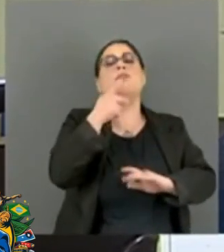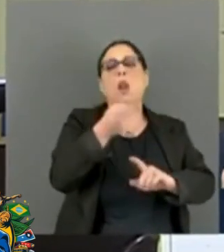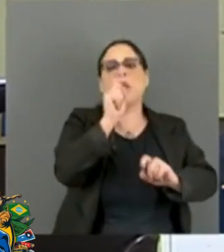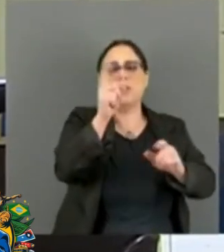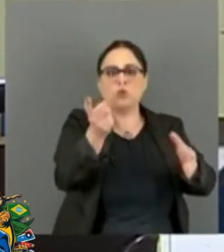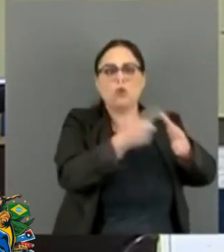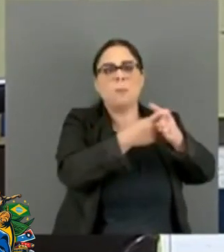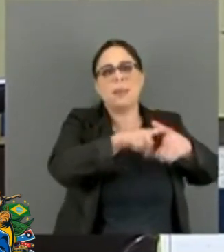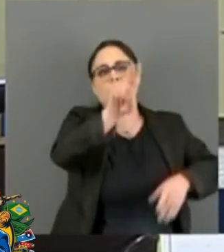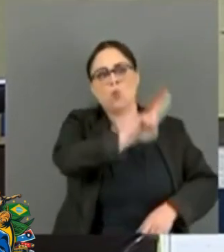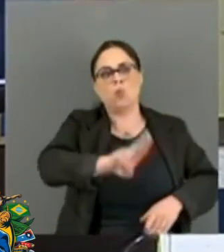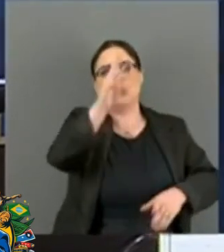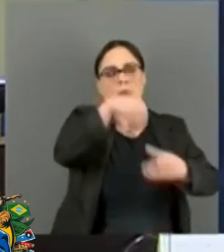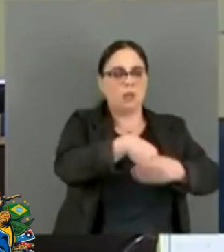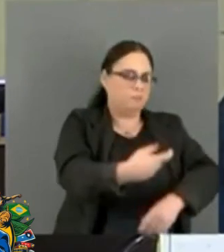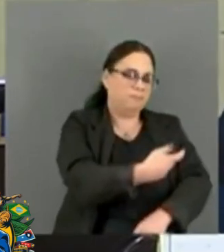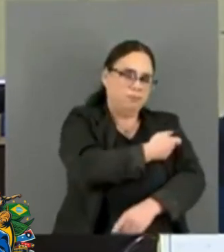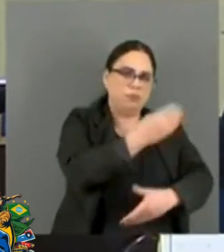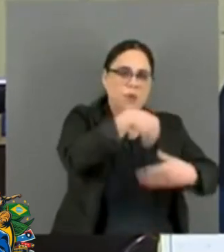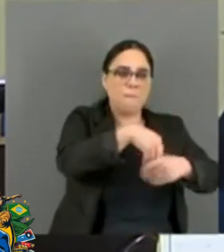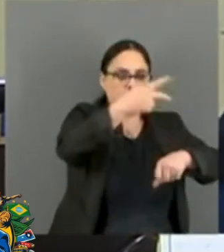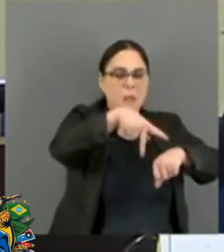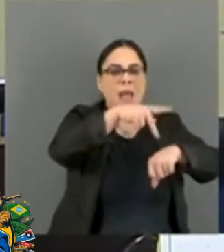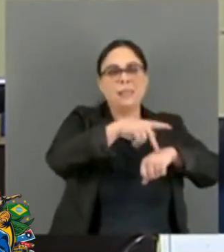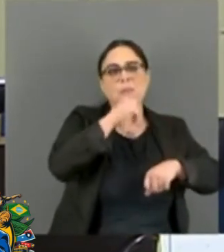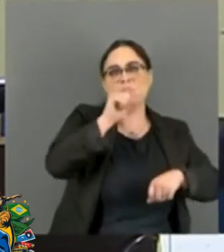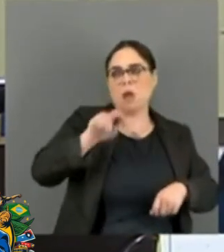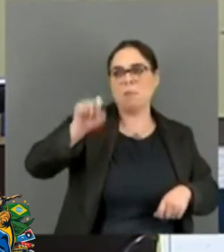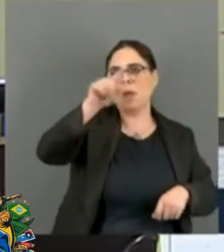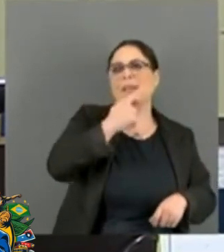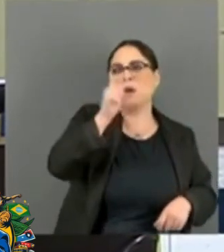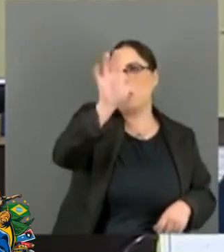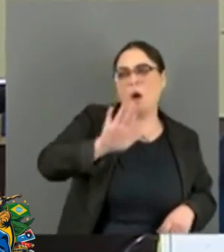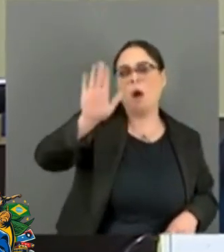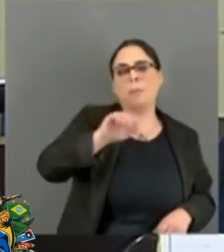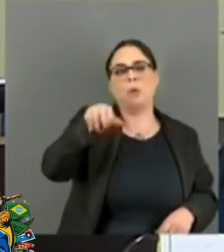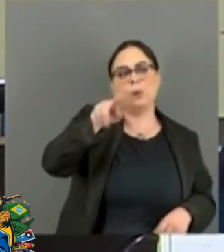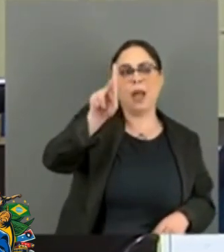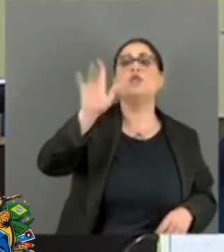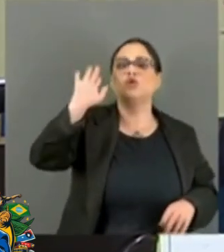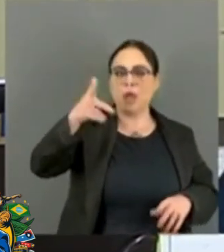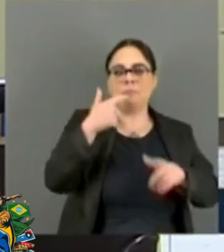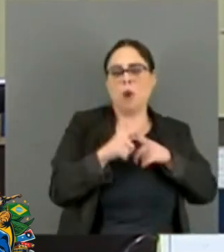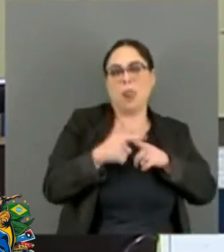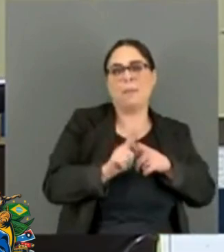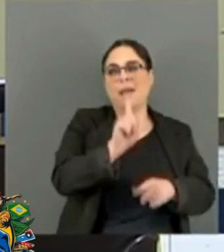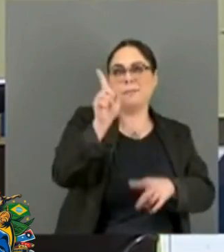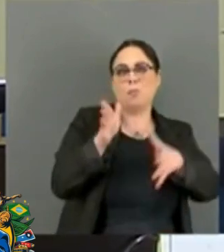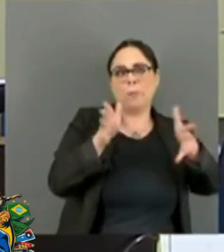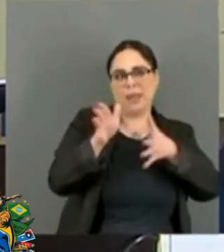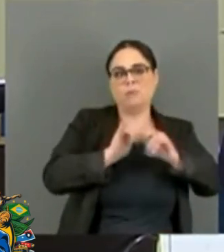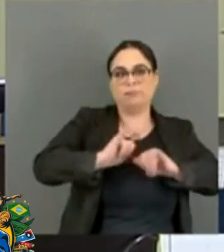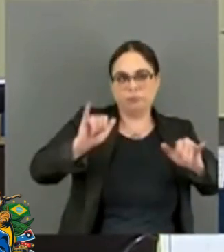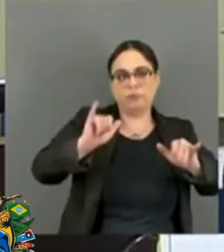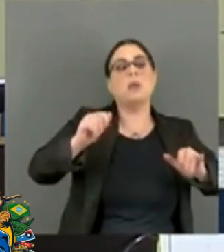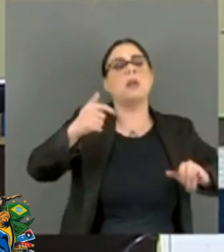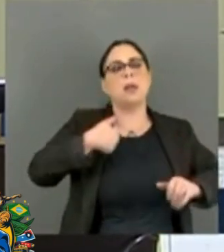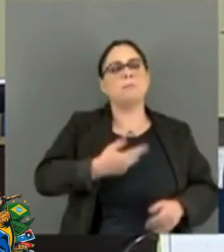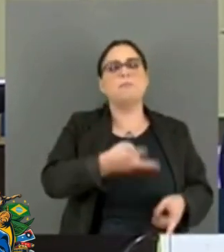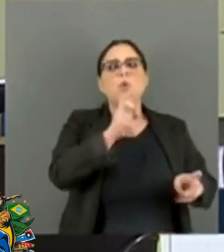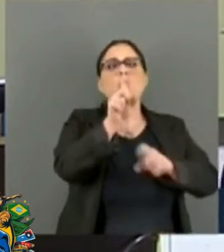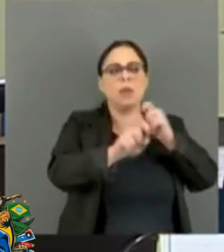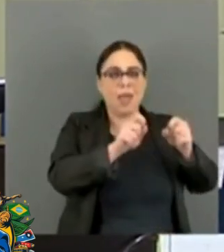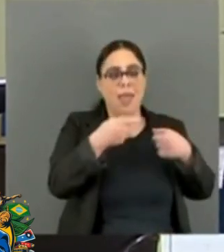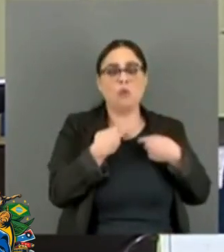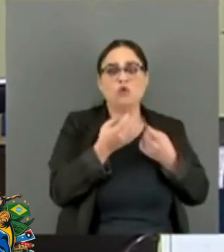o uso do inoculante em países como a Inglaterra, o Reino Unido, já sofrendo com as consequências daquele inoculante. Eu simplesmente trouxe